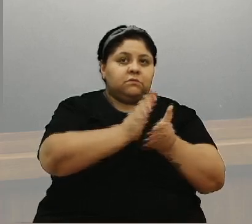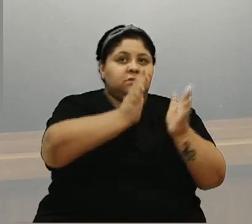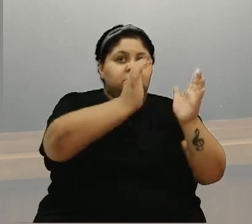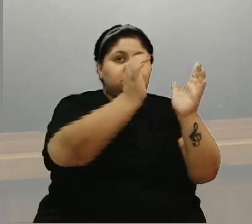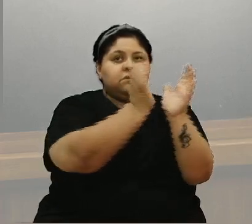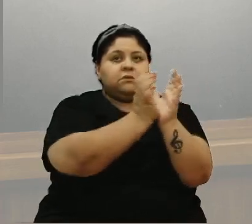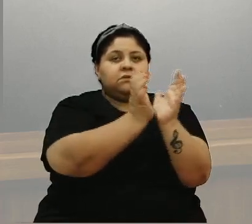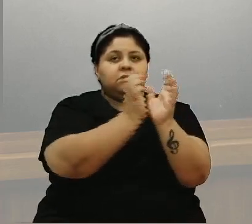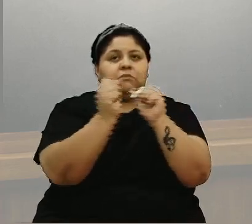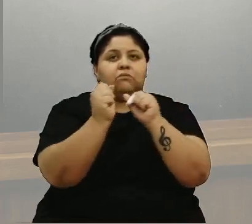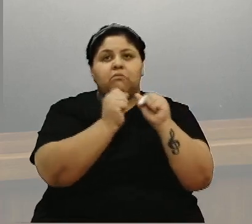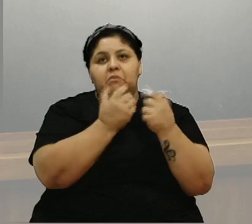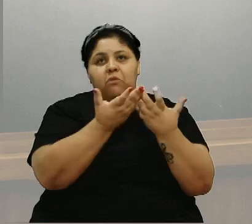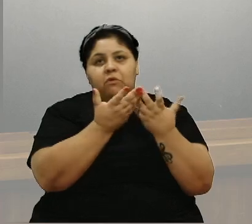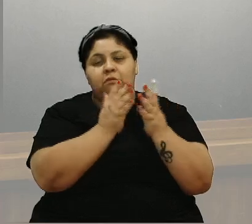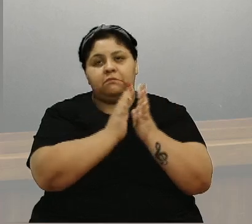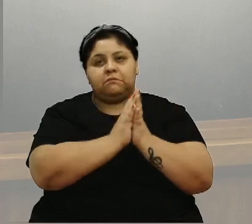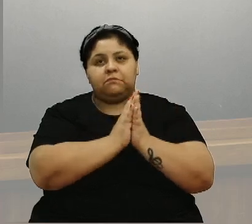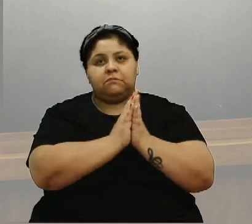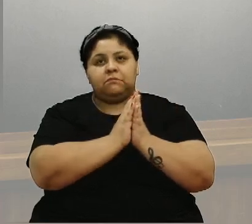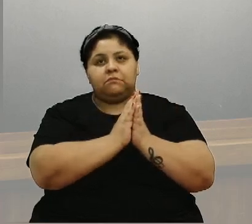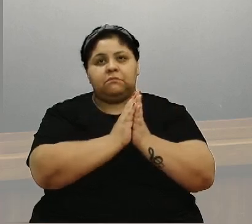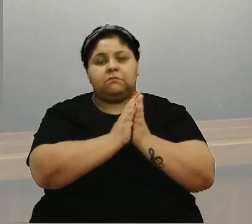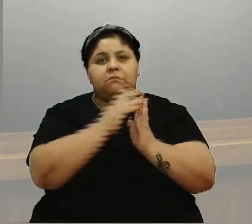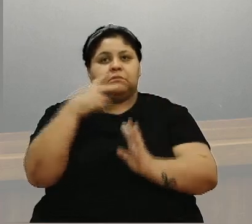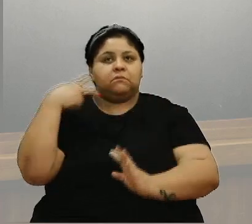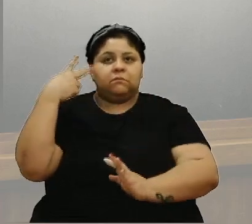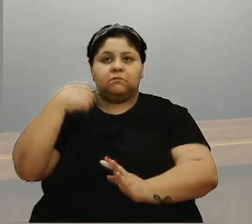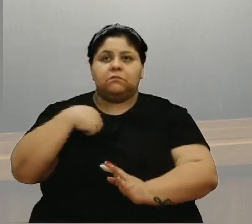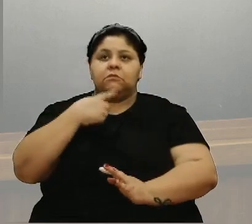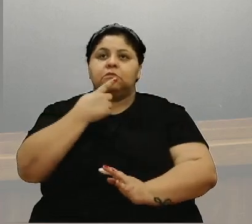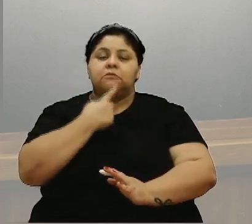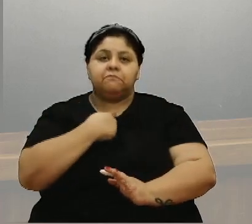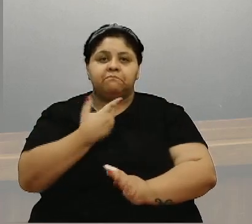colegas, se possível. Nobre vereadora, eu gostaria que...